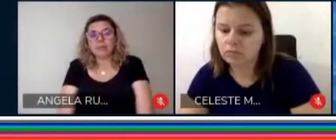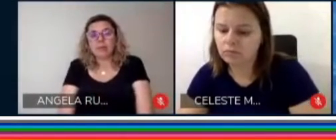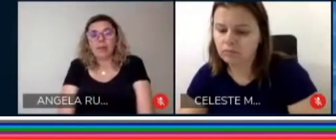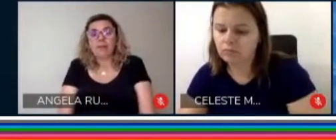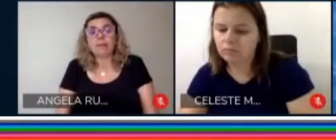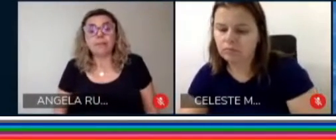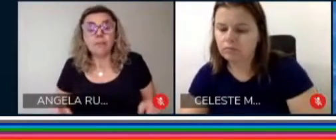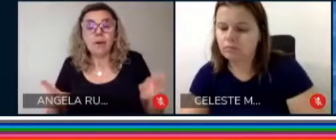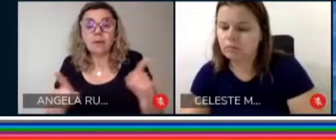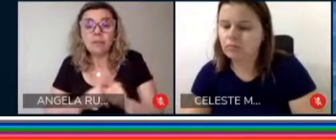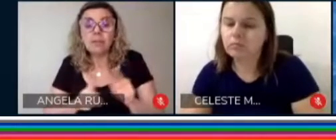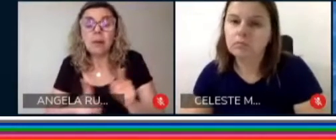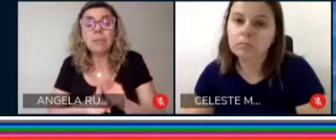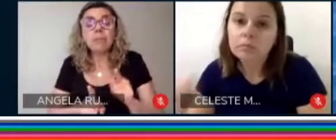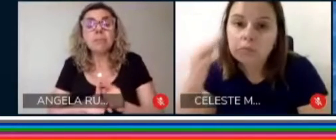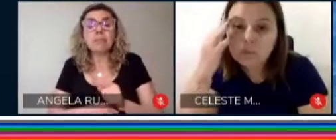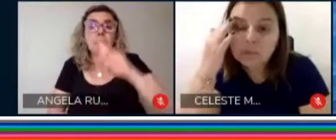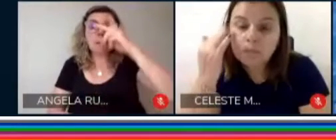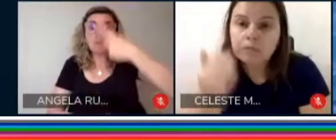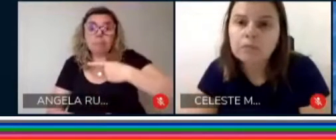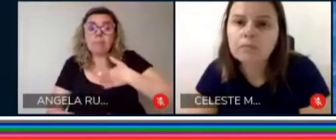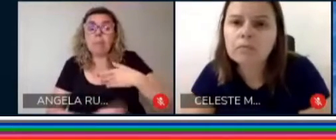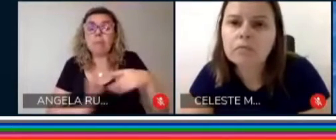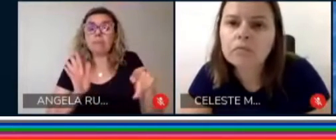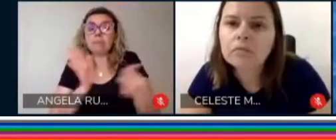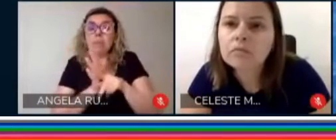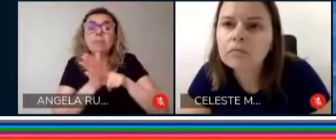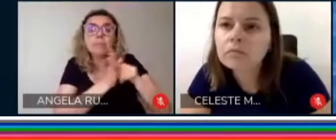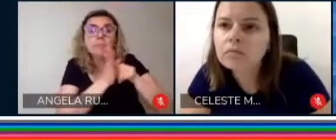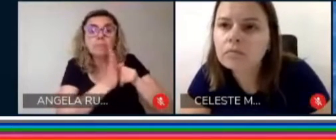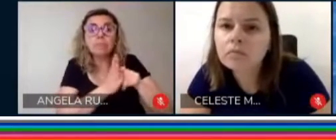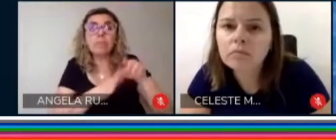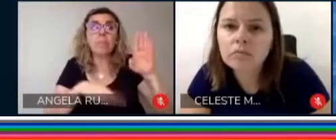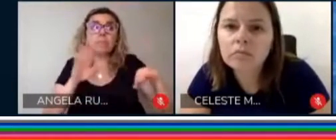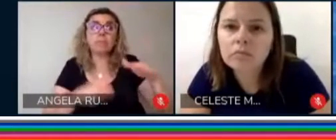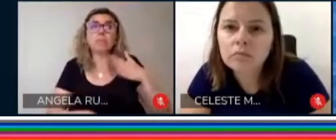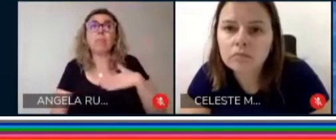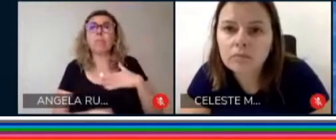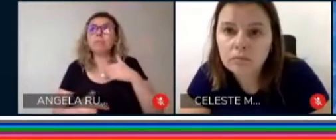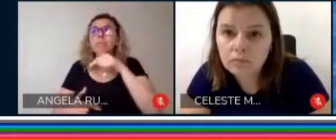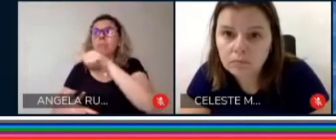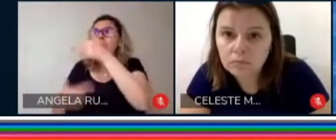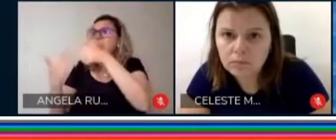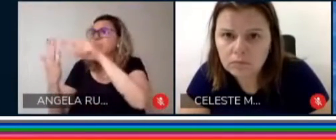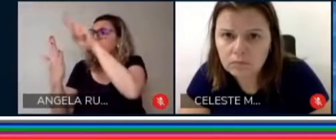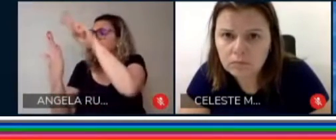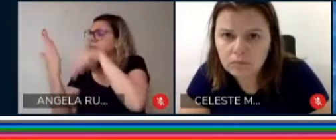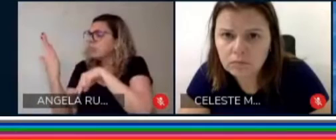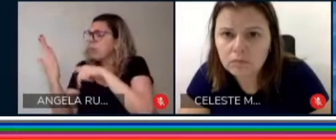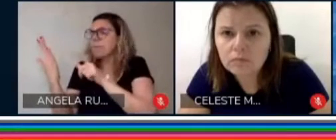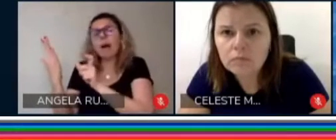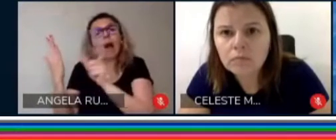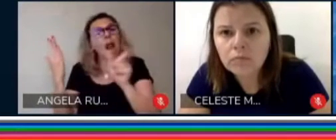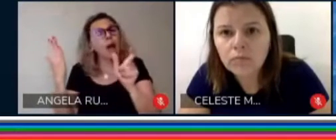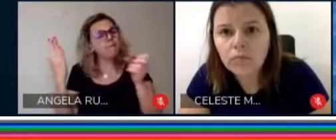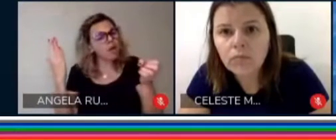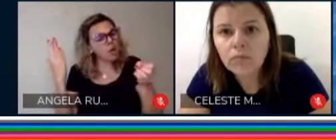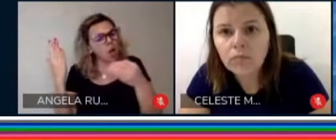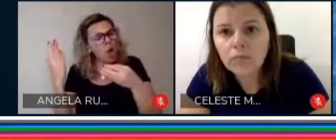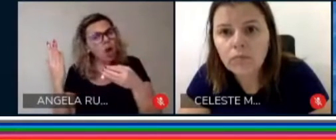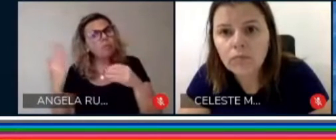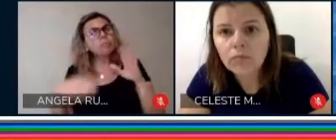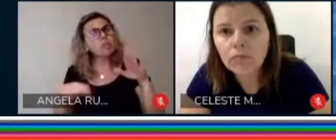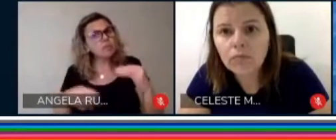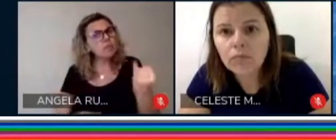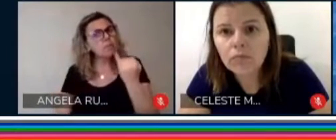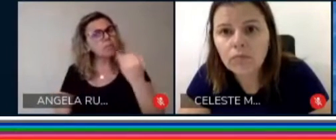pensar na minha própria busca, né? Quando vê lá pelas tantas, no trabalho que eu li, surgiu um termo novo que talvez faça toda a